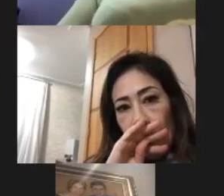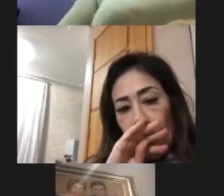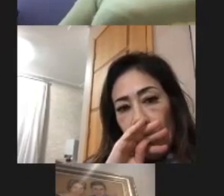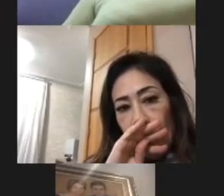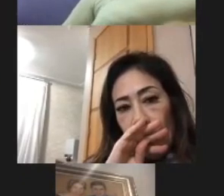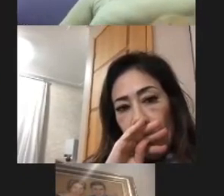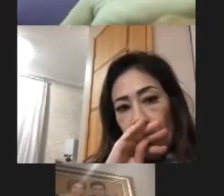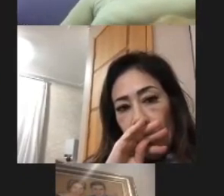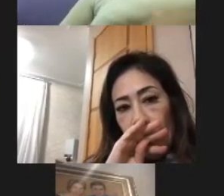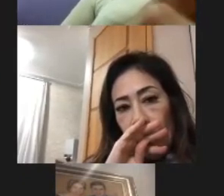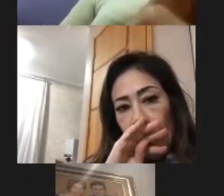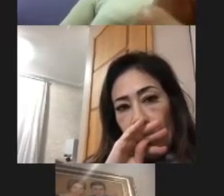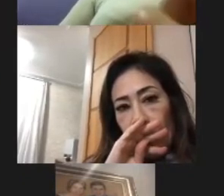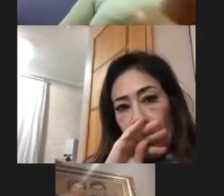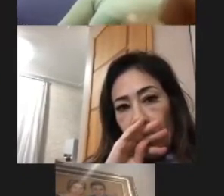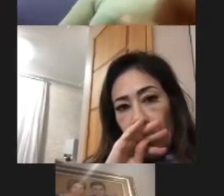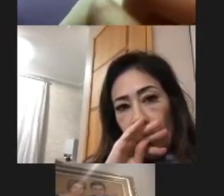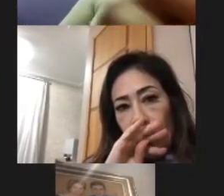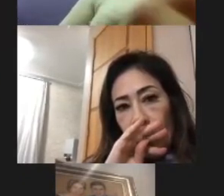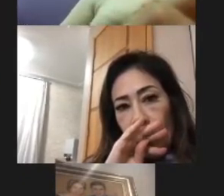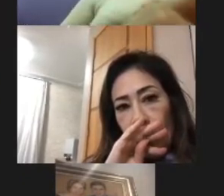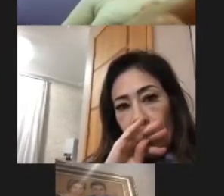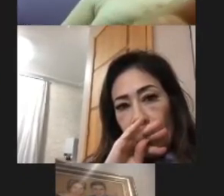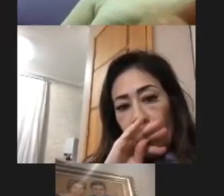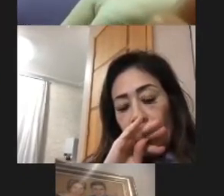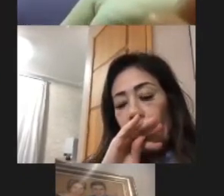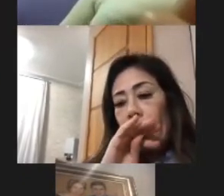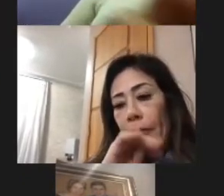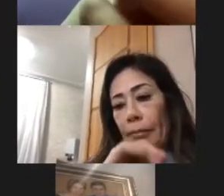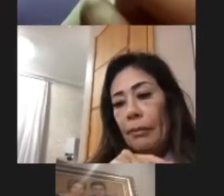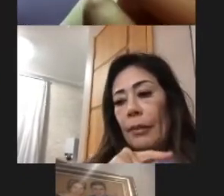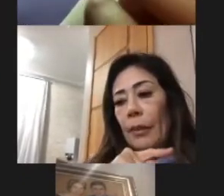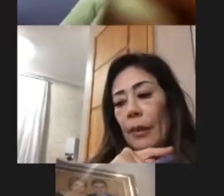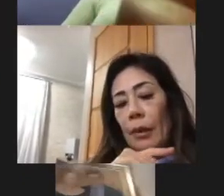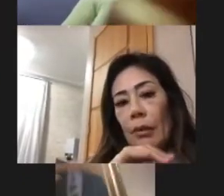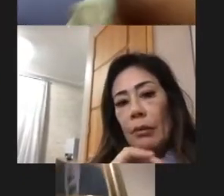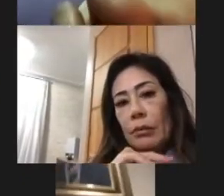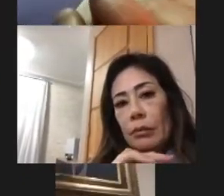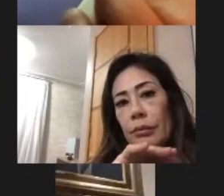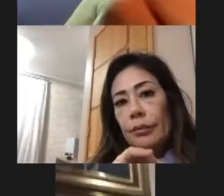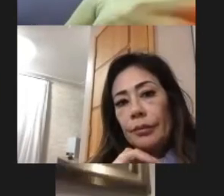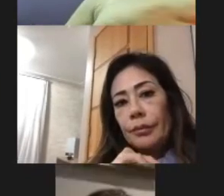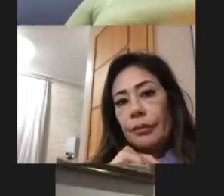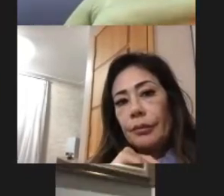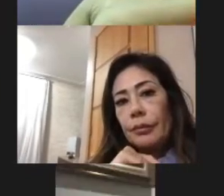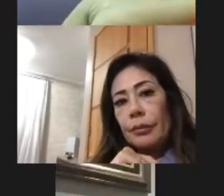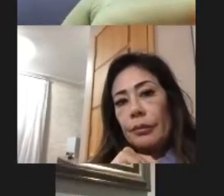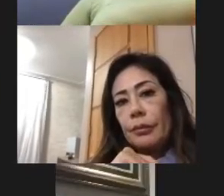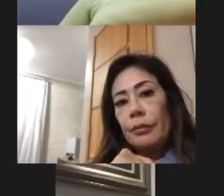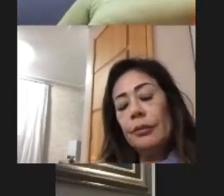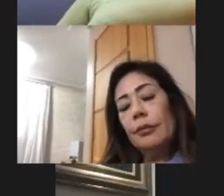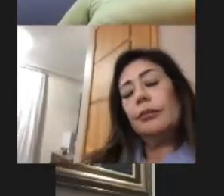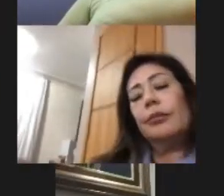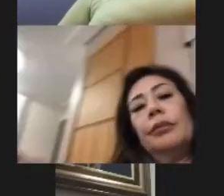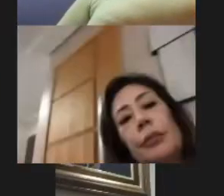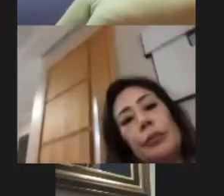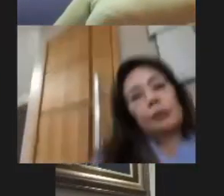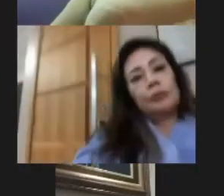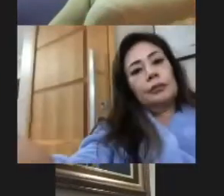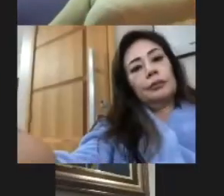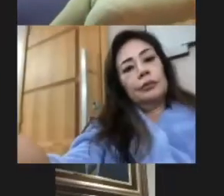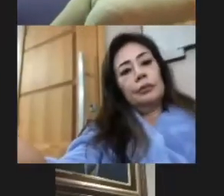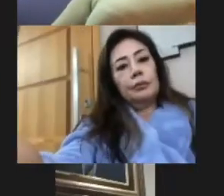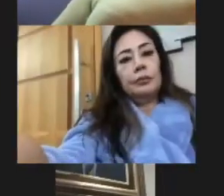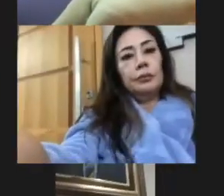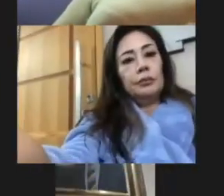O biológico, que é aquele nosso pão rústico, que vários de vocês já provaram nos cursos presenciais, ele fica